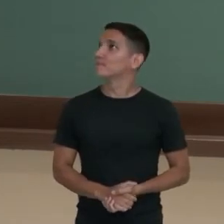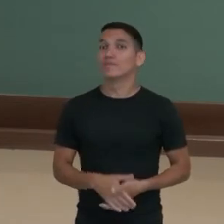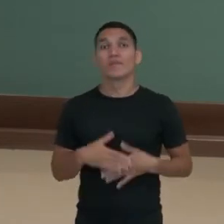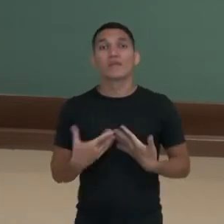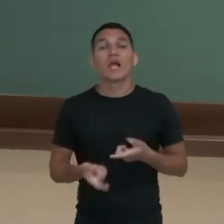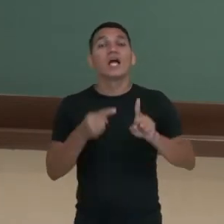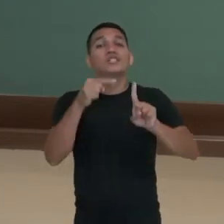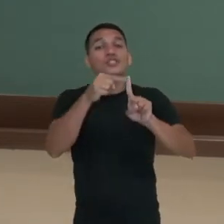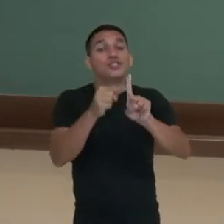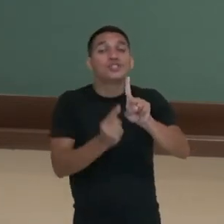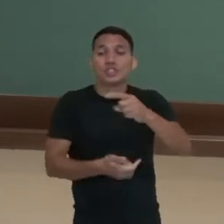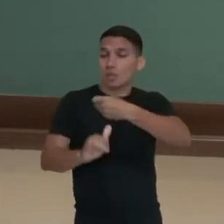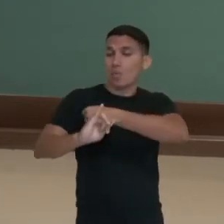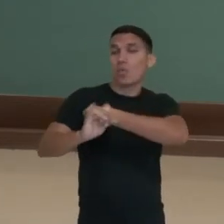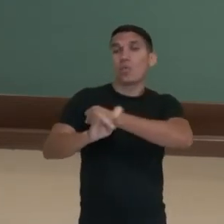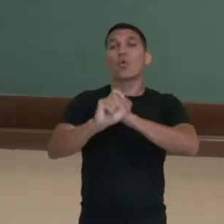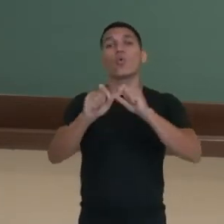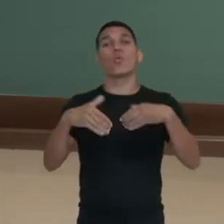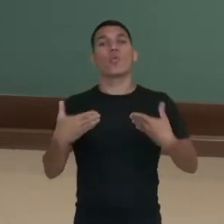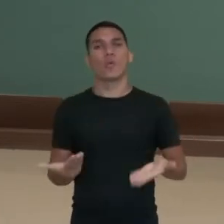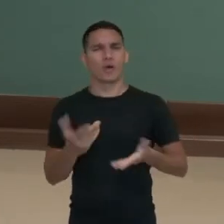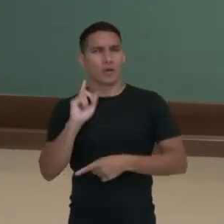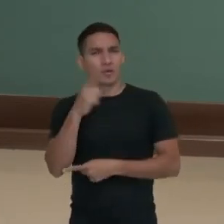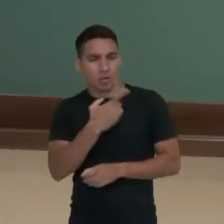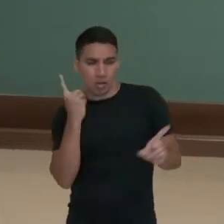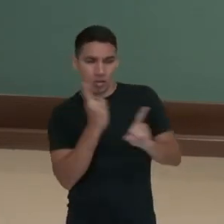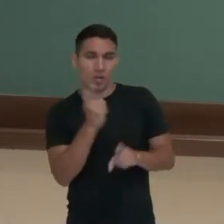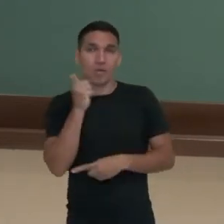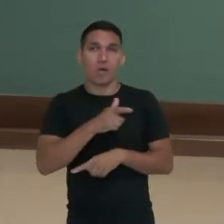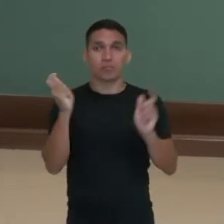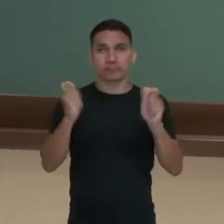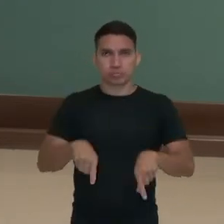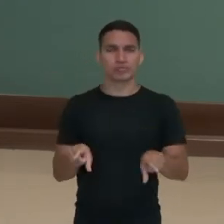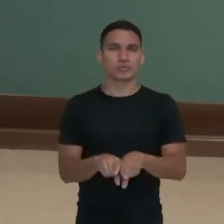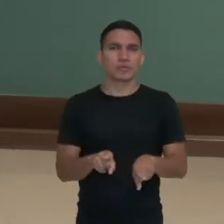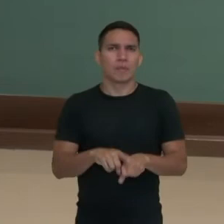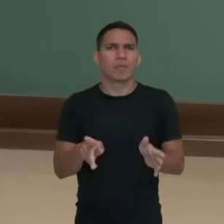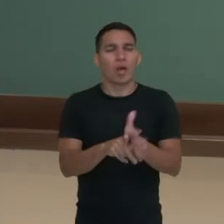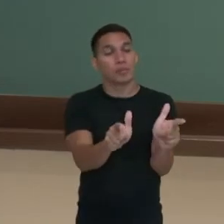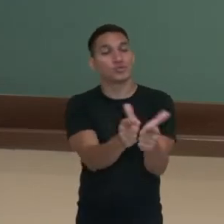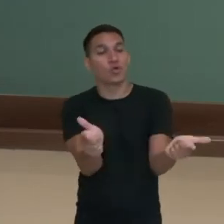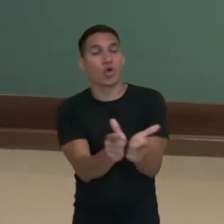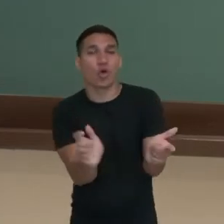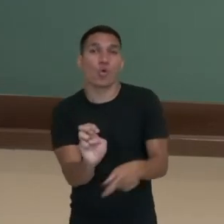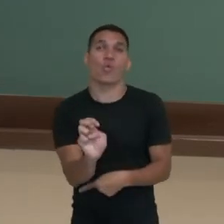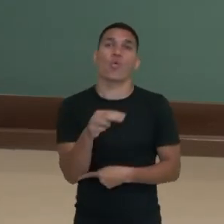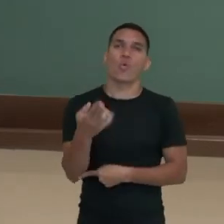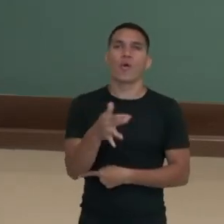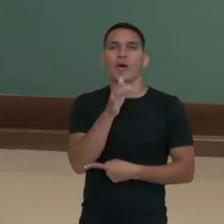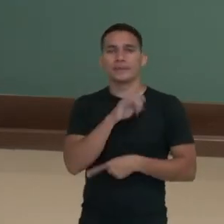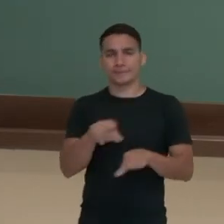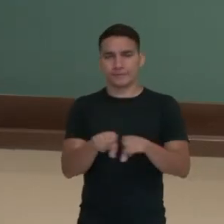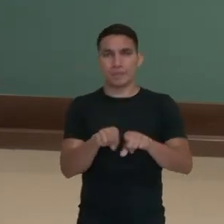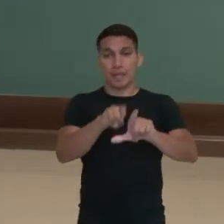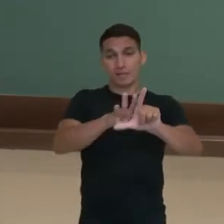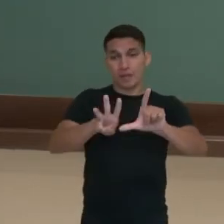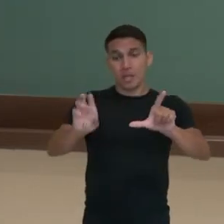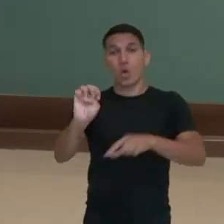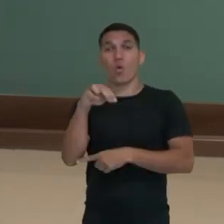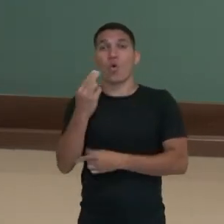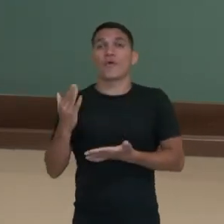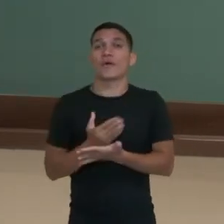Vamos falar sobre tipos de crônica que nós podemos encontrar aí nos jornais, ou nos sites, ou em